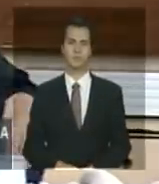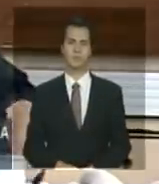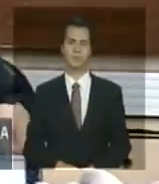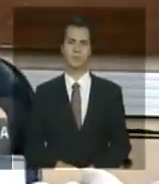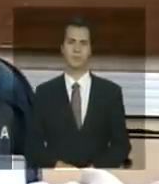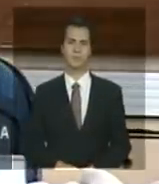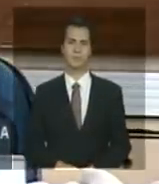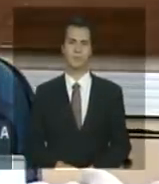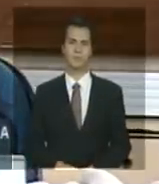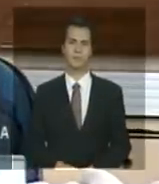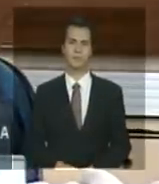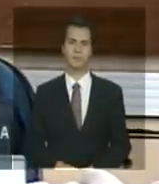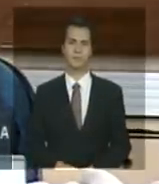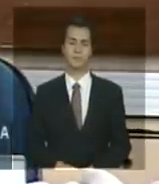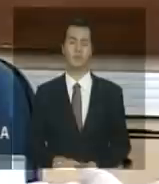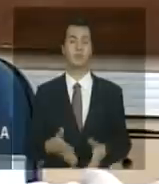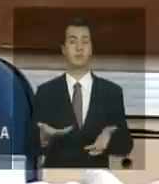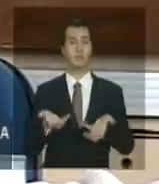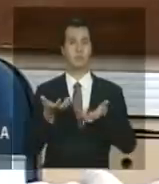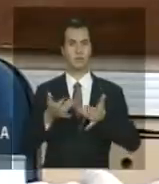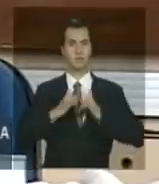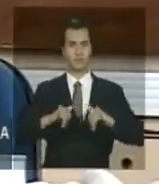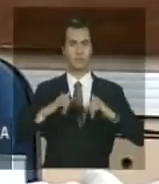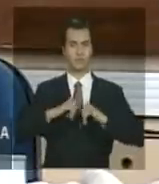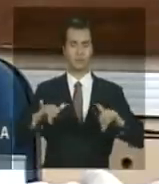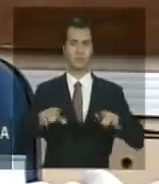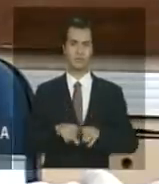dizer que esse processo,